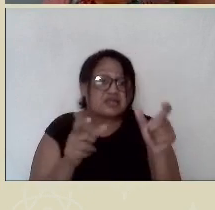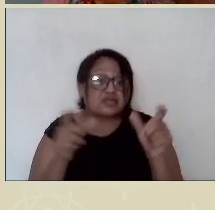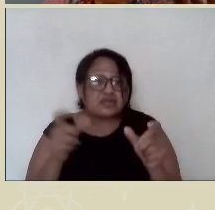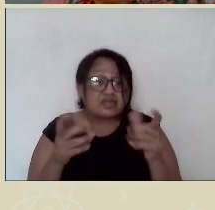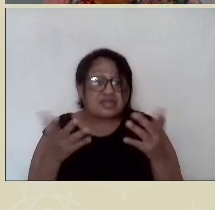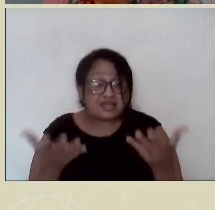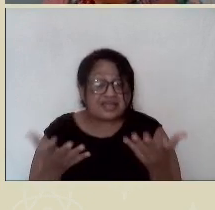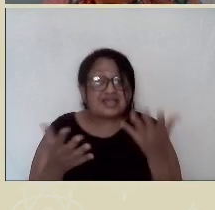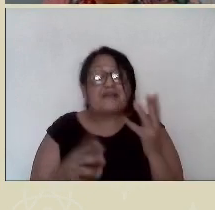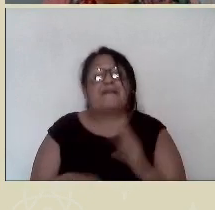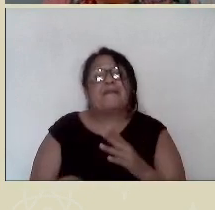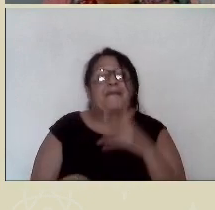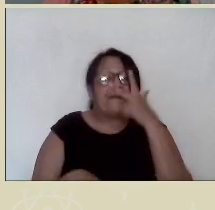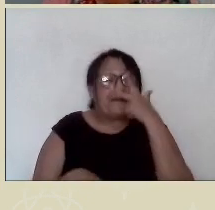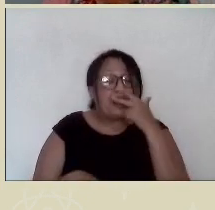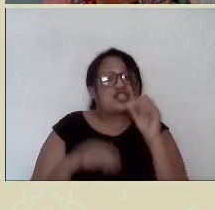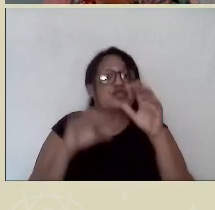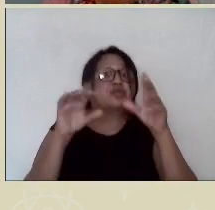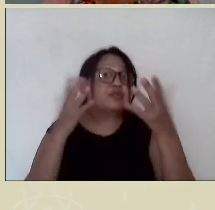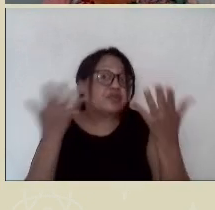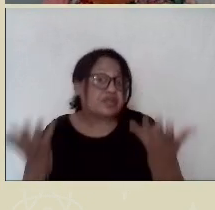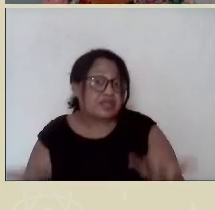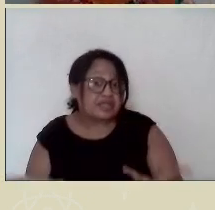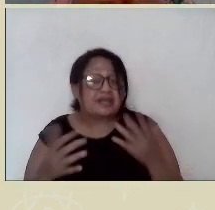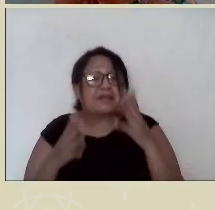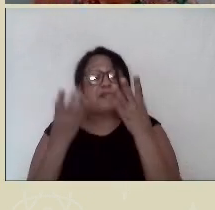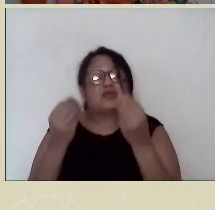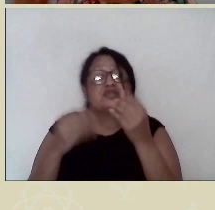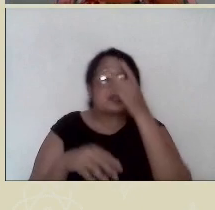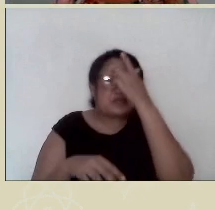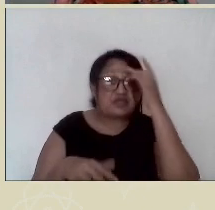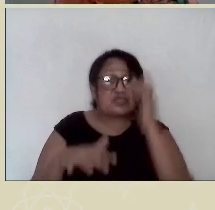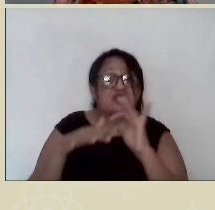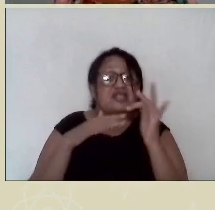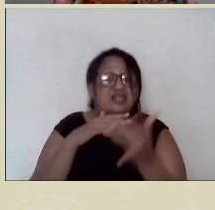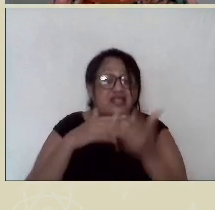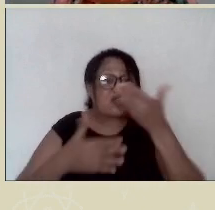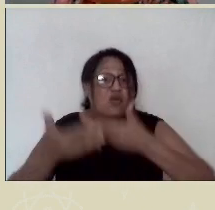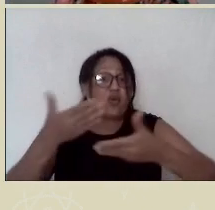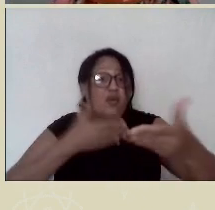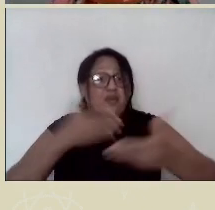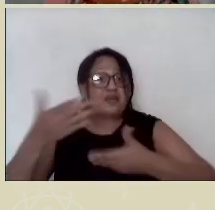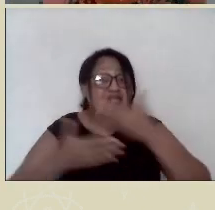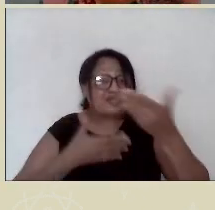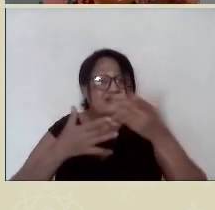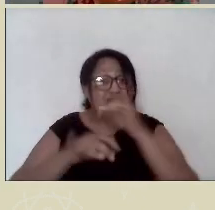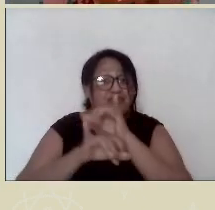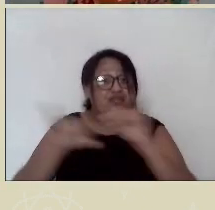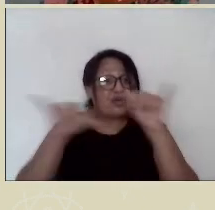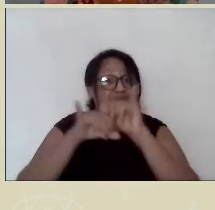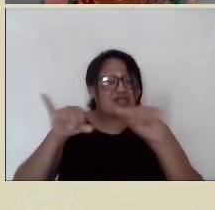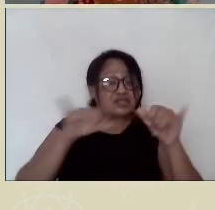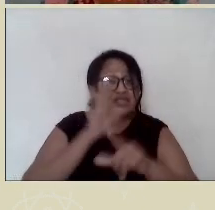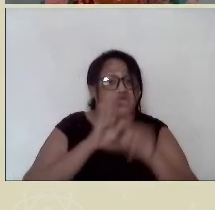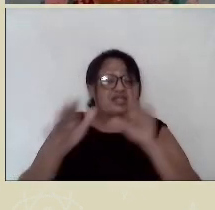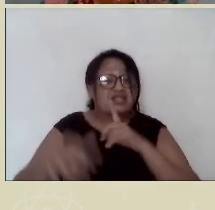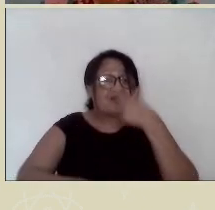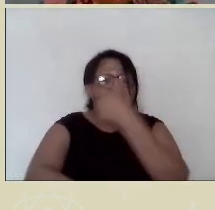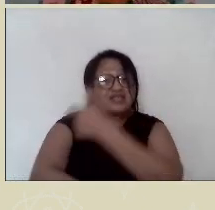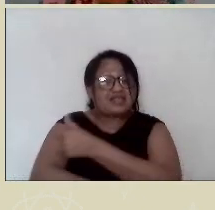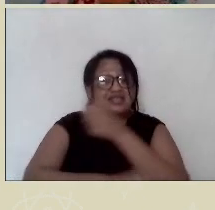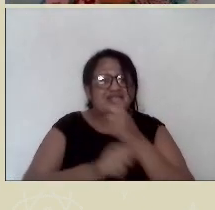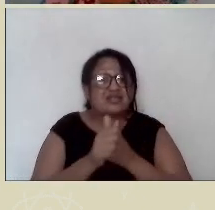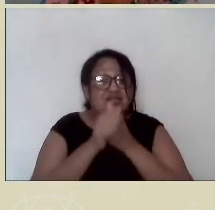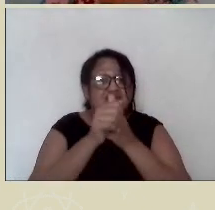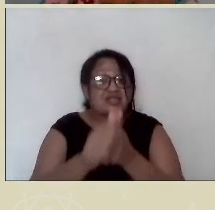mesmo que muitas pessoas nas redes sociais que acabam compartilhando conteúdos anti vacinas não sigam necessariamente